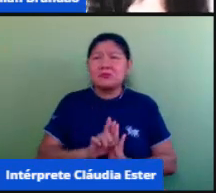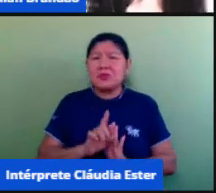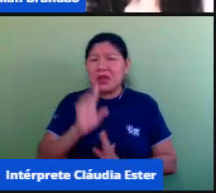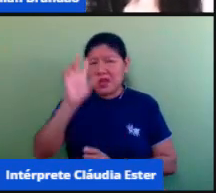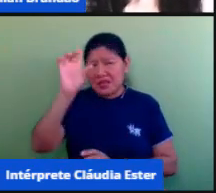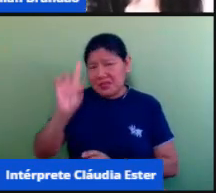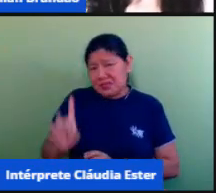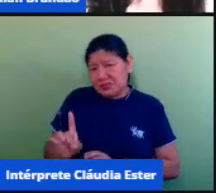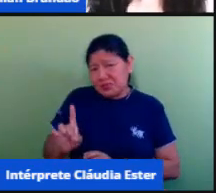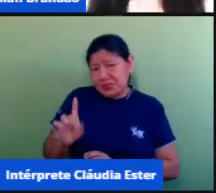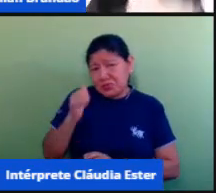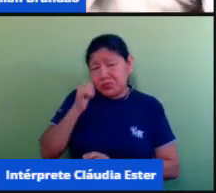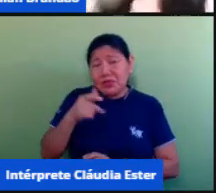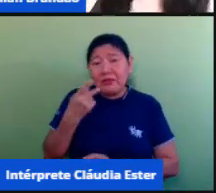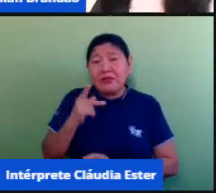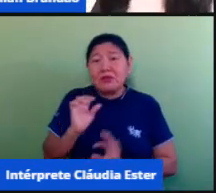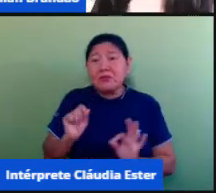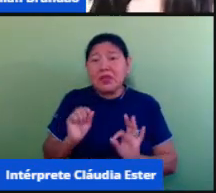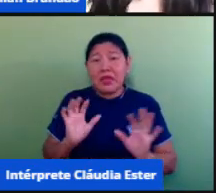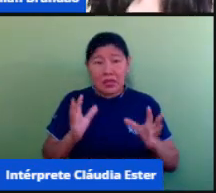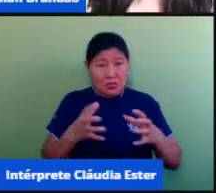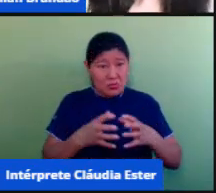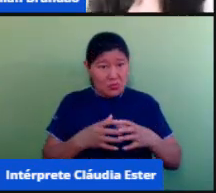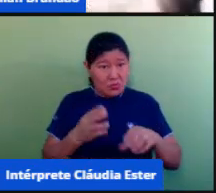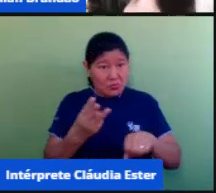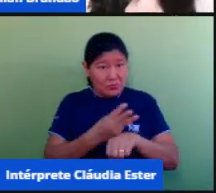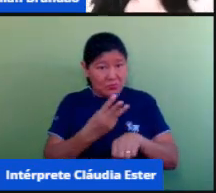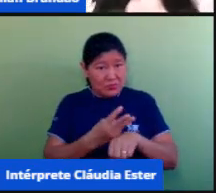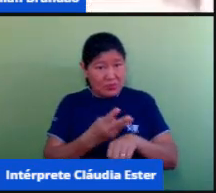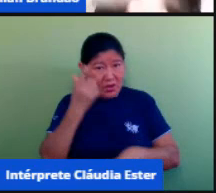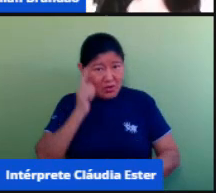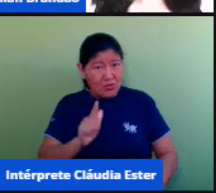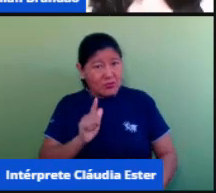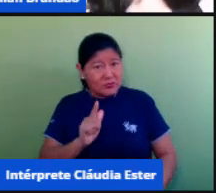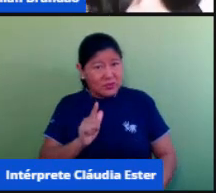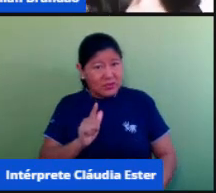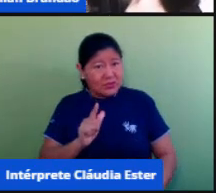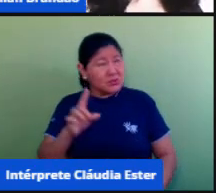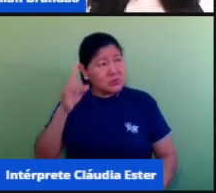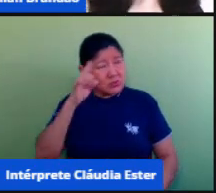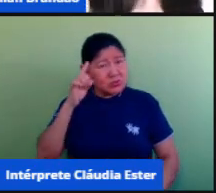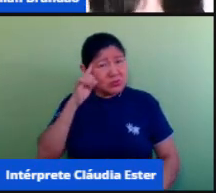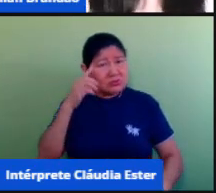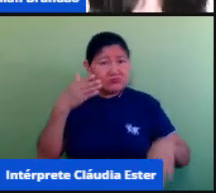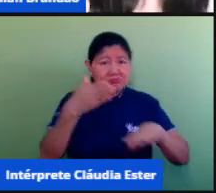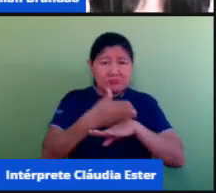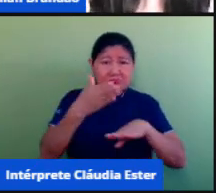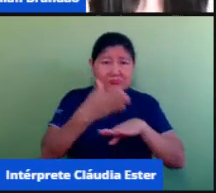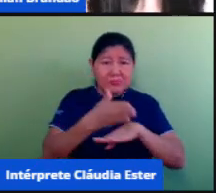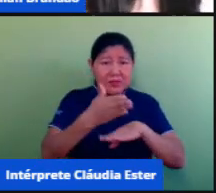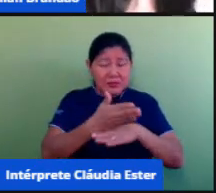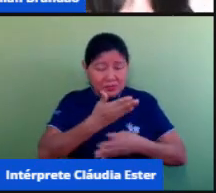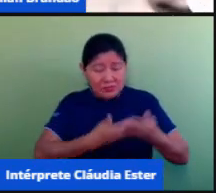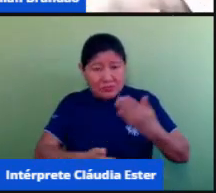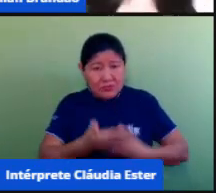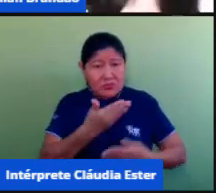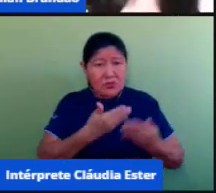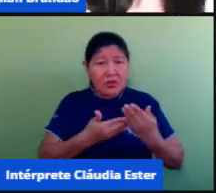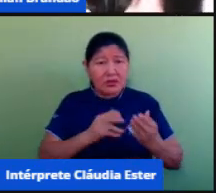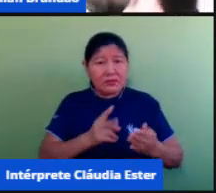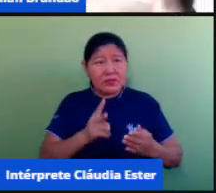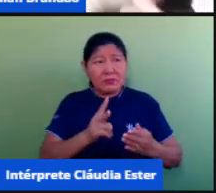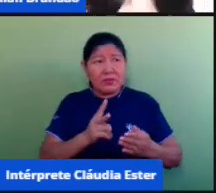está dizendo, grupo de WhatsApp? E vocês conseguem atualizar esses grupos? Porque há uma troca quase que constante